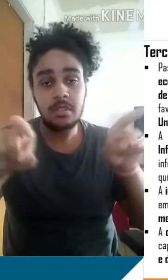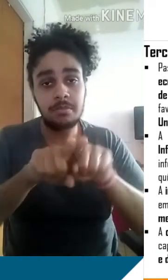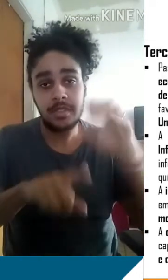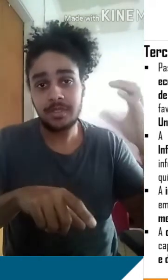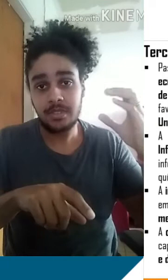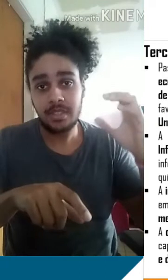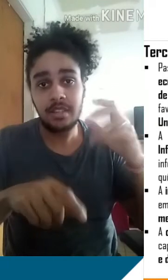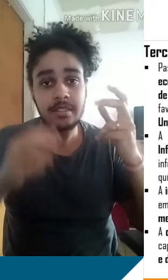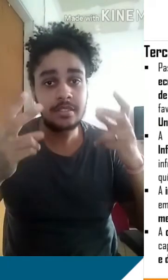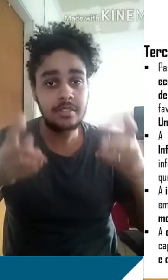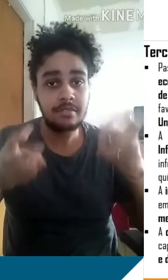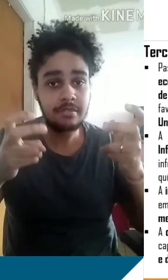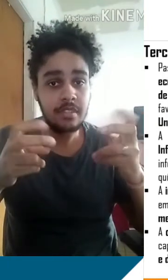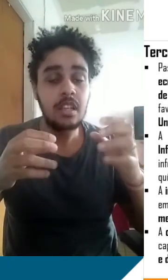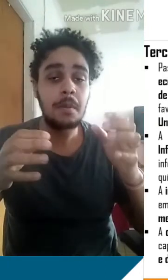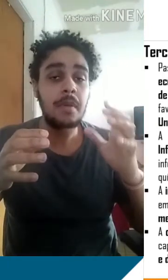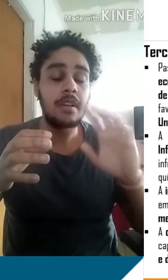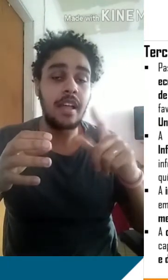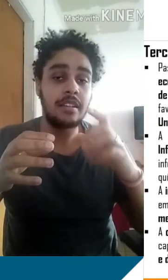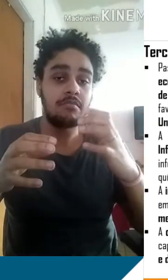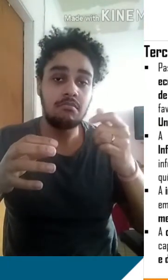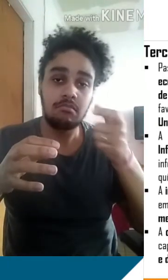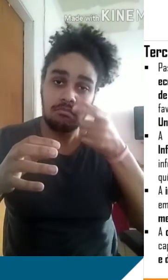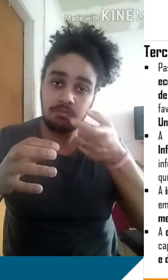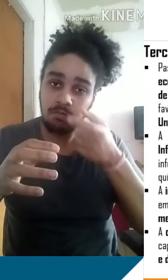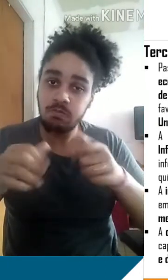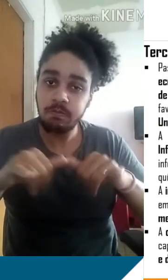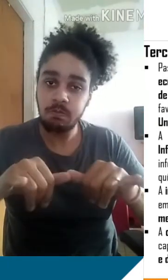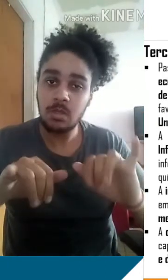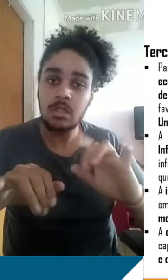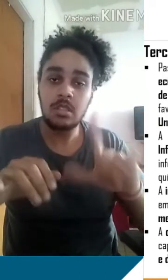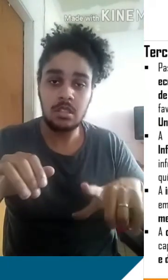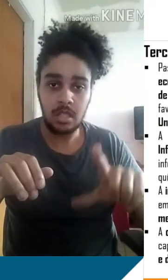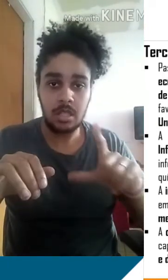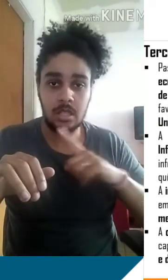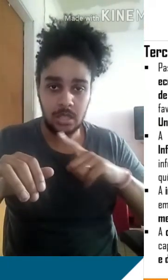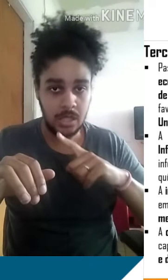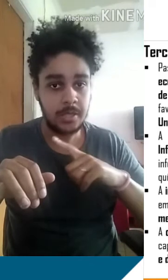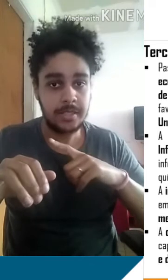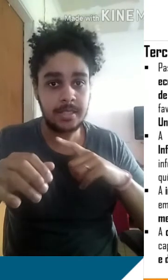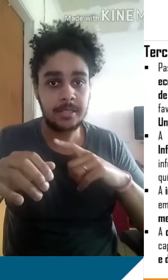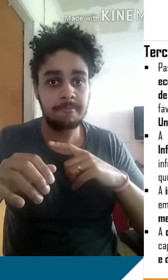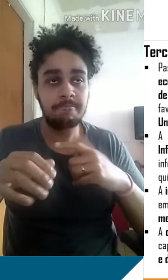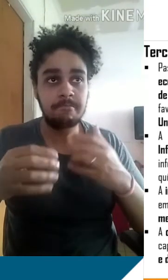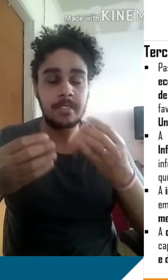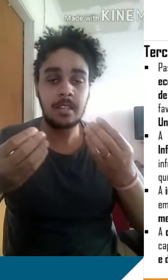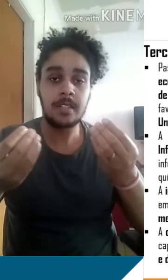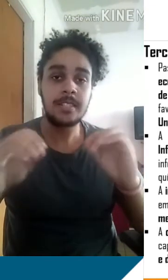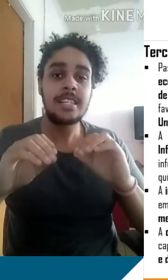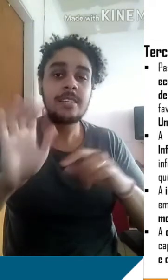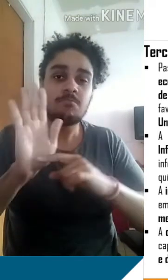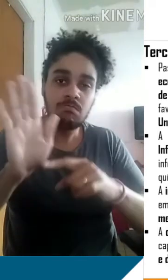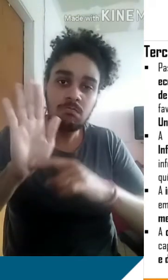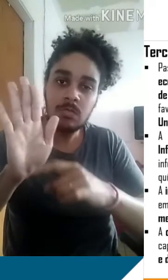empresas nas universidades, enfim, há uma preocupação com essa prerrogativa de uma coisa estar associada à outra. Né? Um